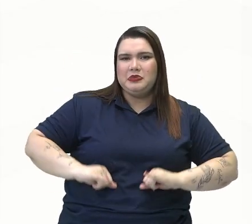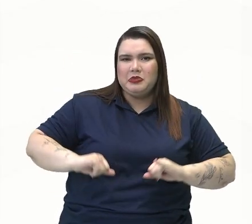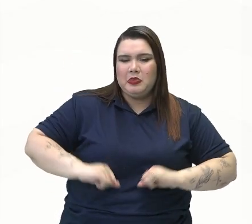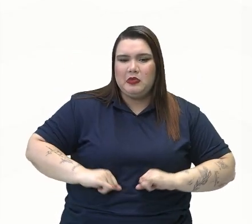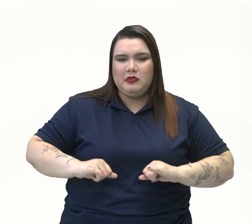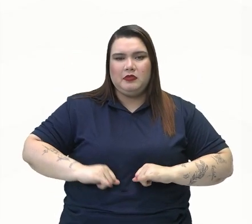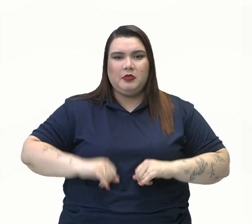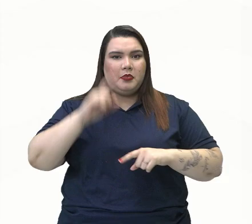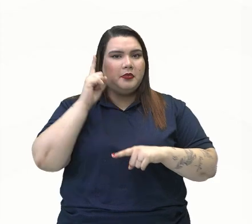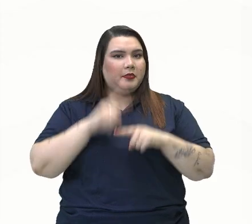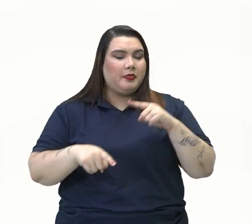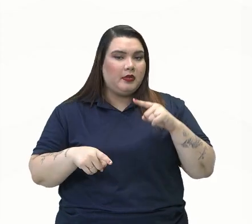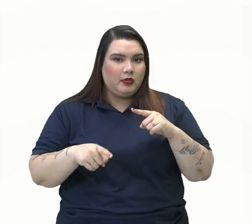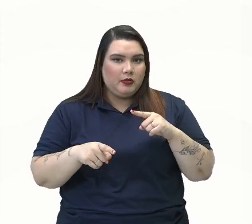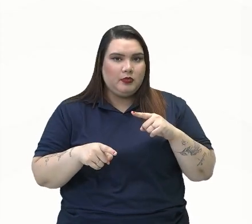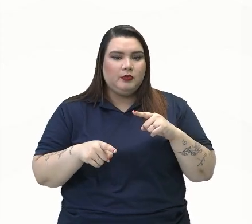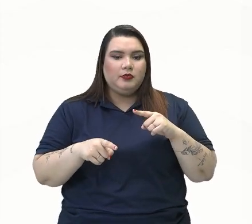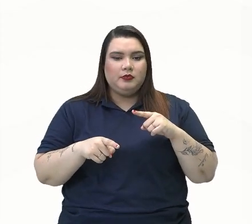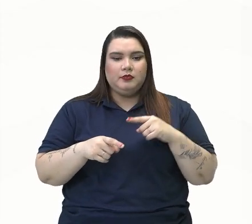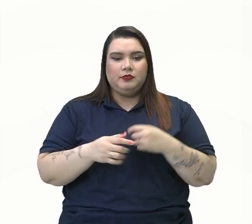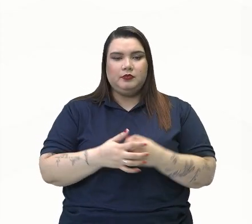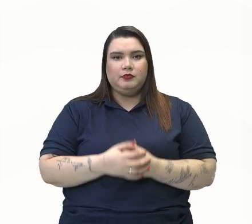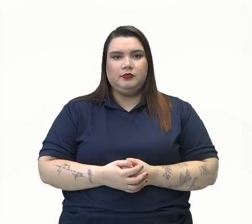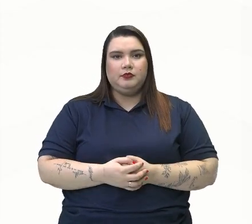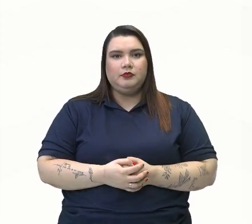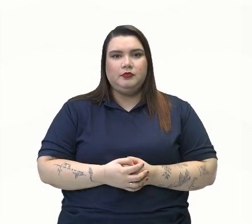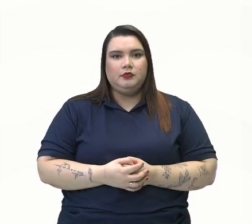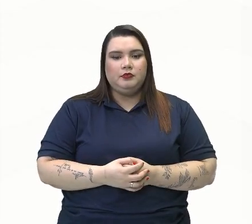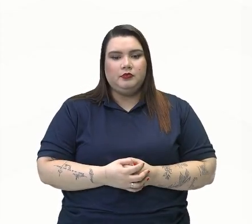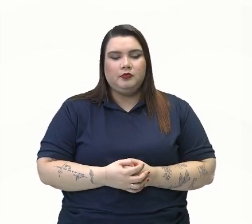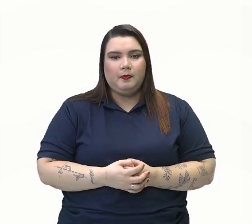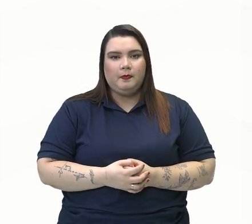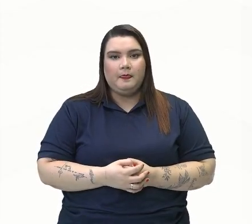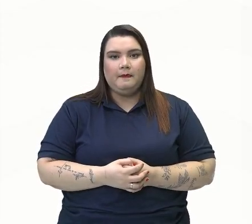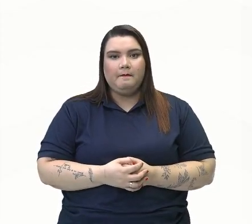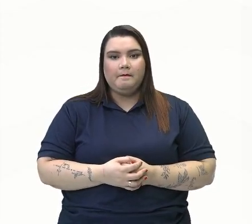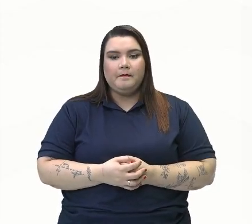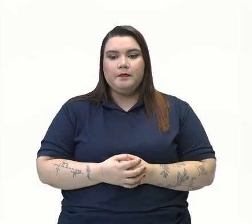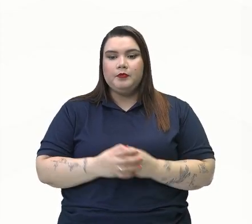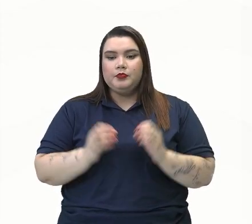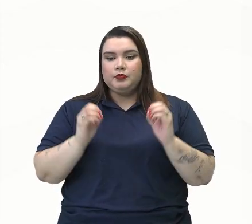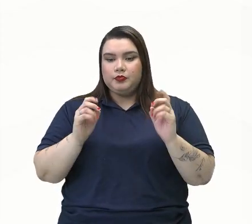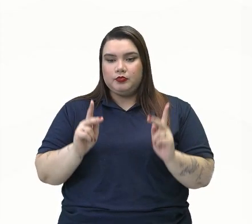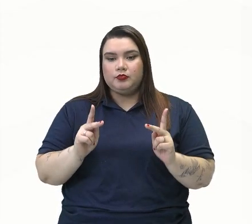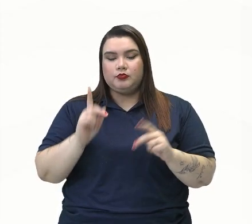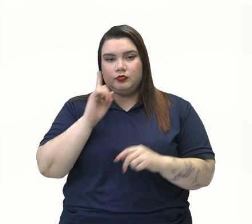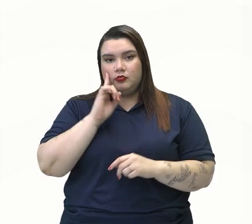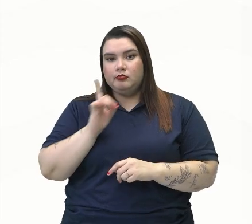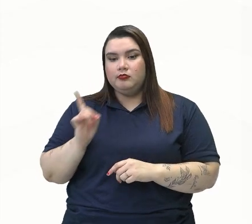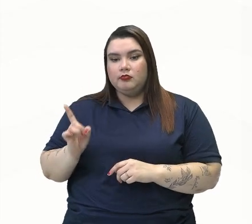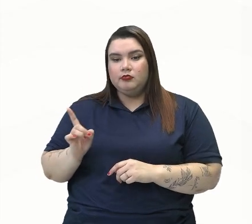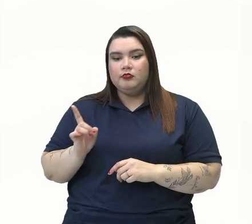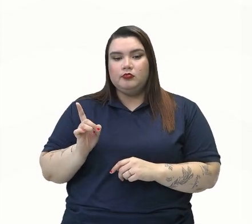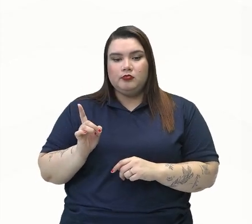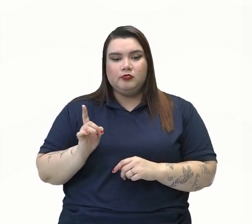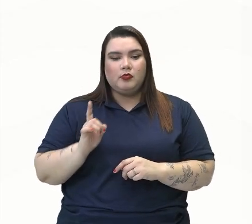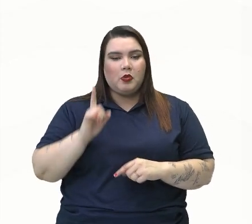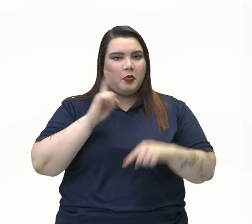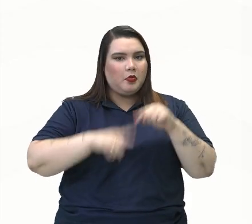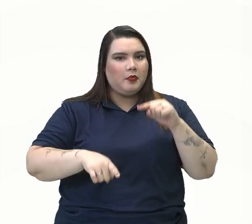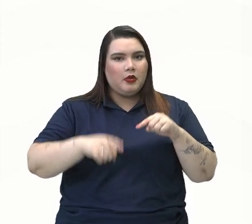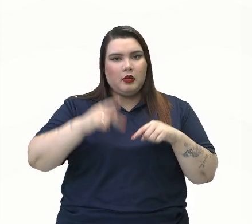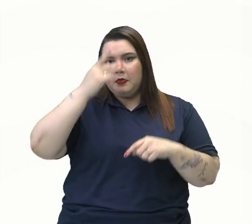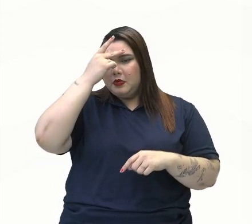cruelmente. No one should be hurt or treated cruelly. Então, ninguém deve ser ferido, né, machucado, a